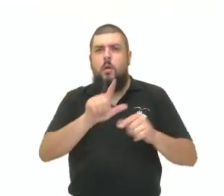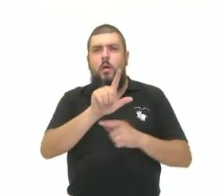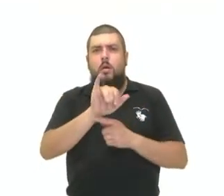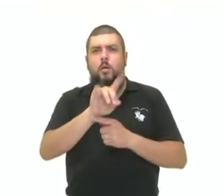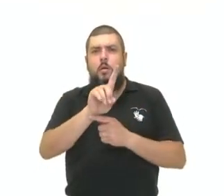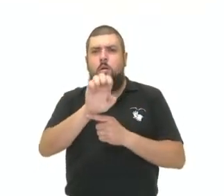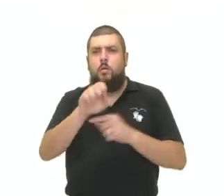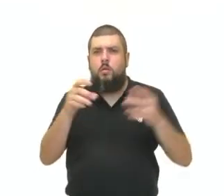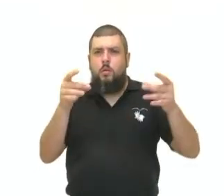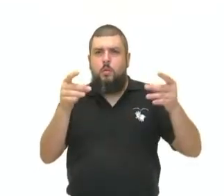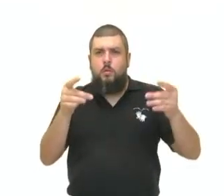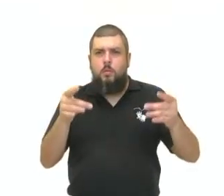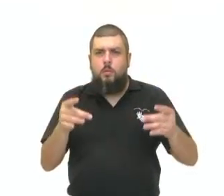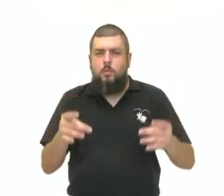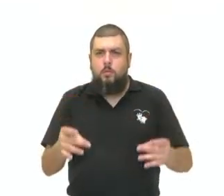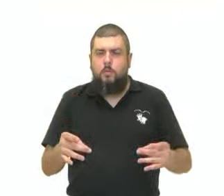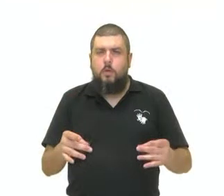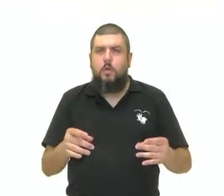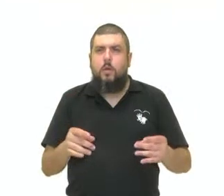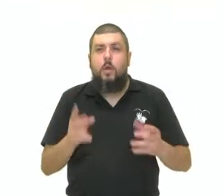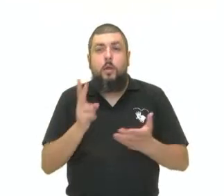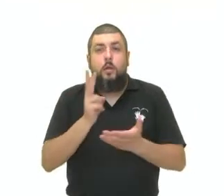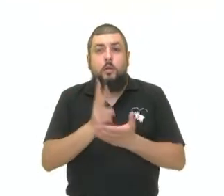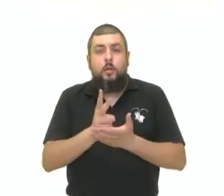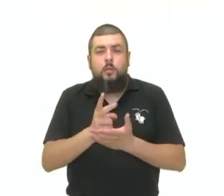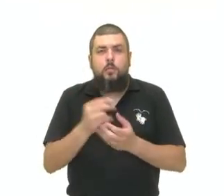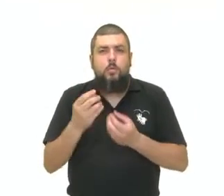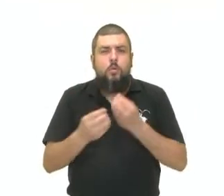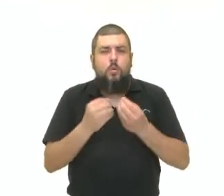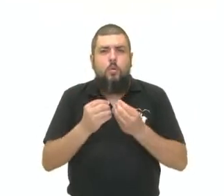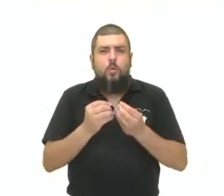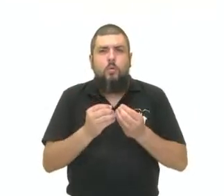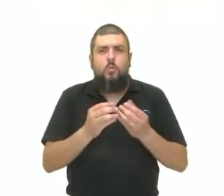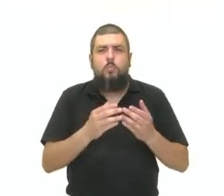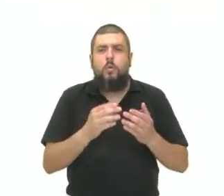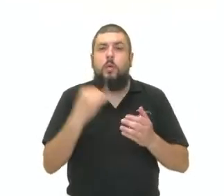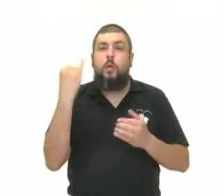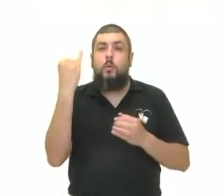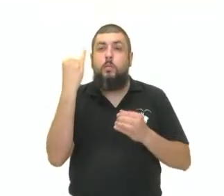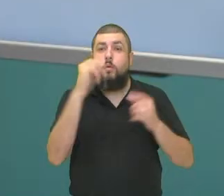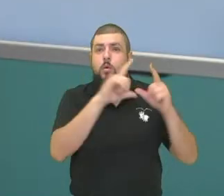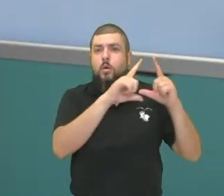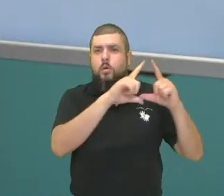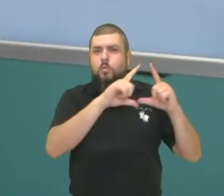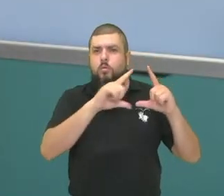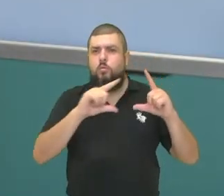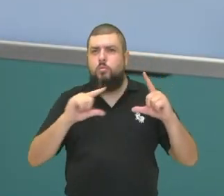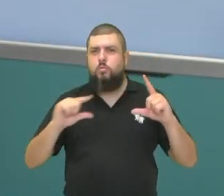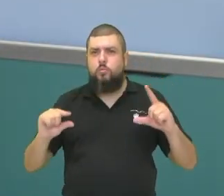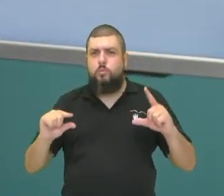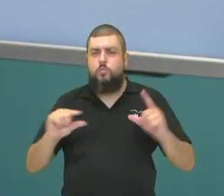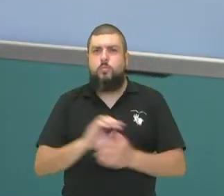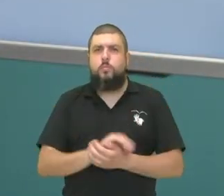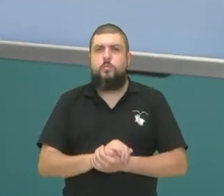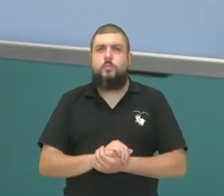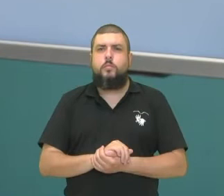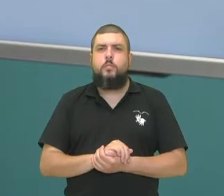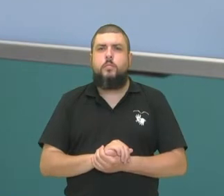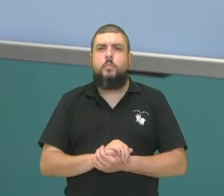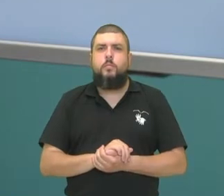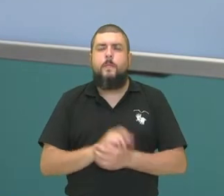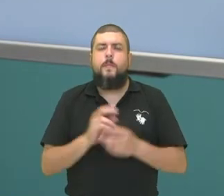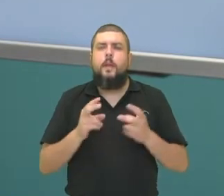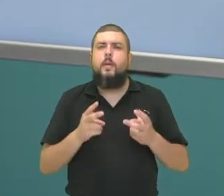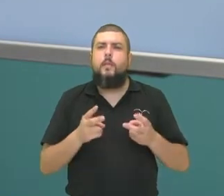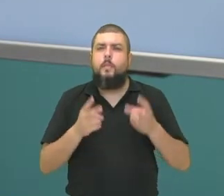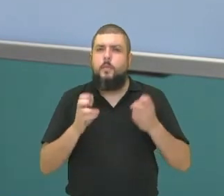apresentação dos acontecimentos se dá sempre em ordem decrescente de importância. Veja só, essa definição aqui é